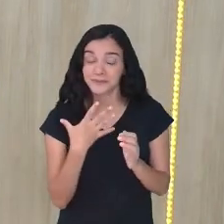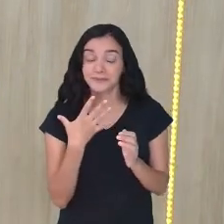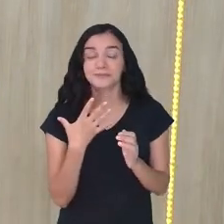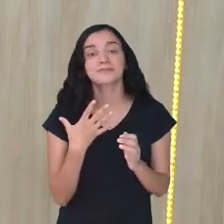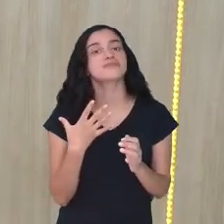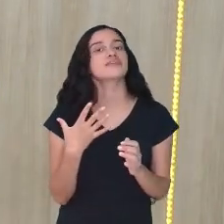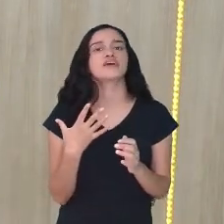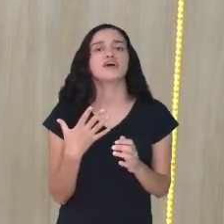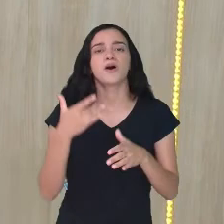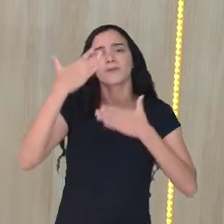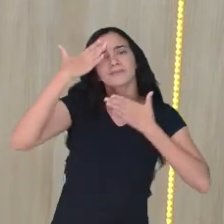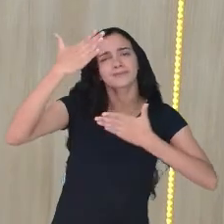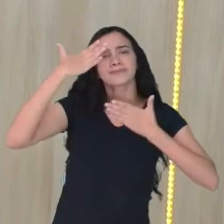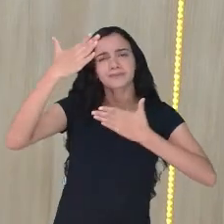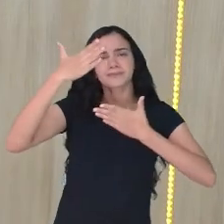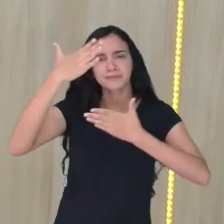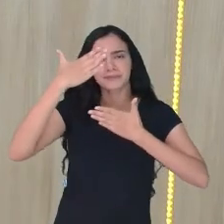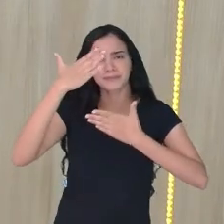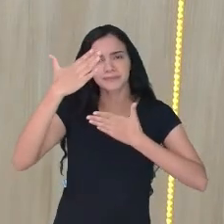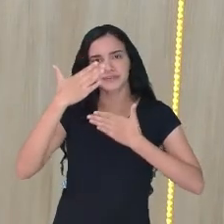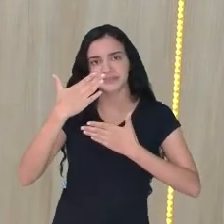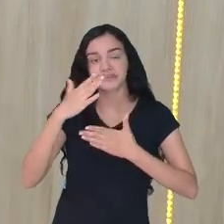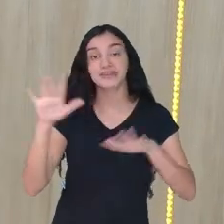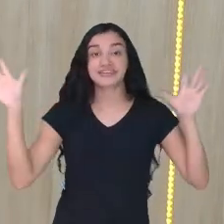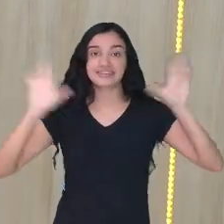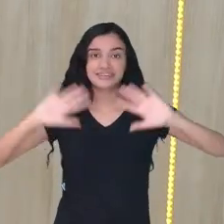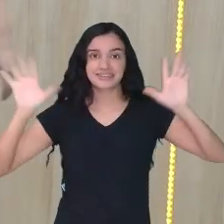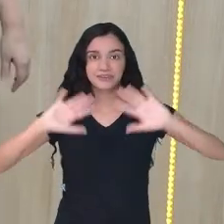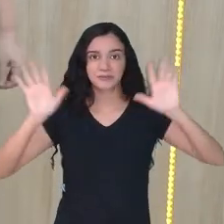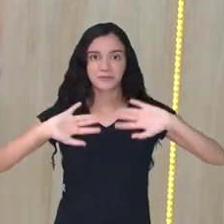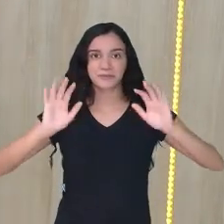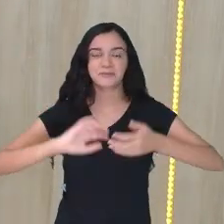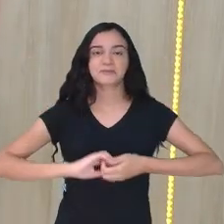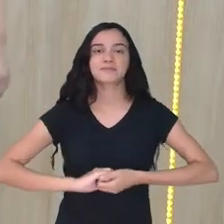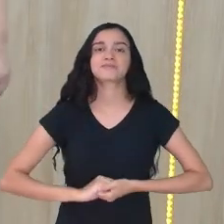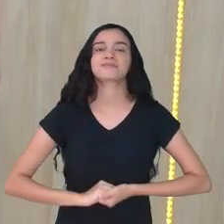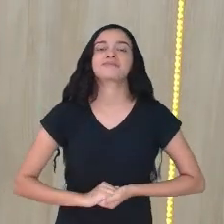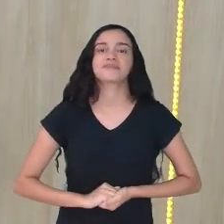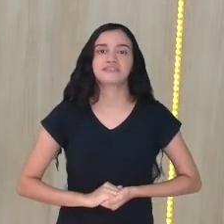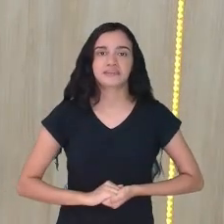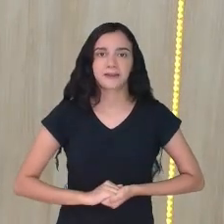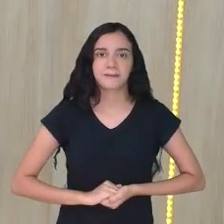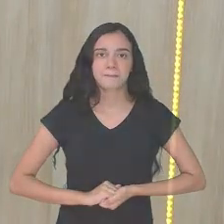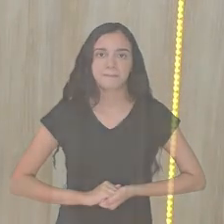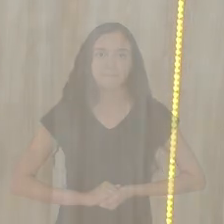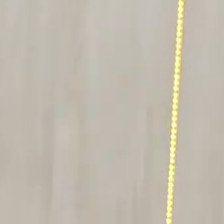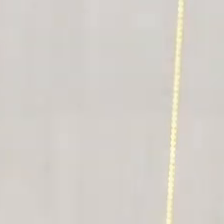gente, muito obrigada e tchau, turma. Tchau, pessoal.